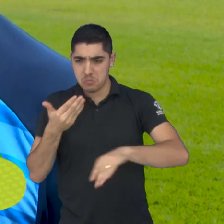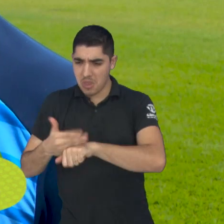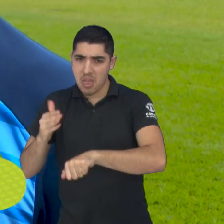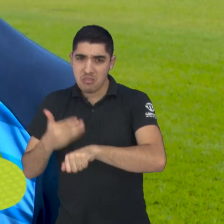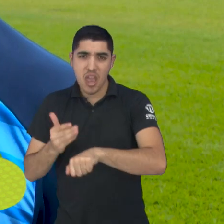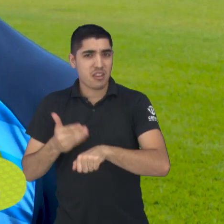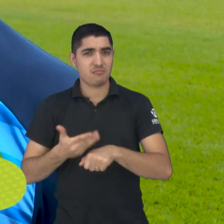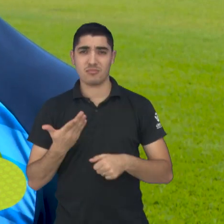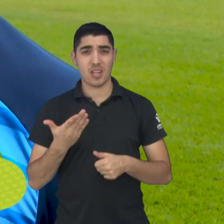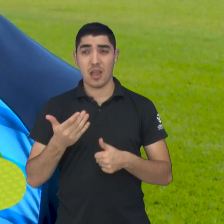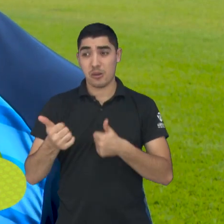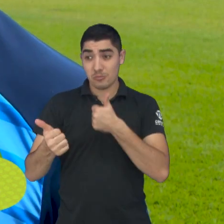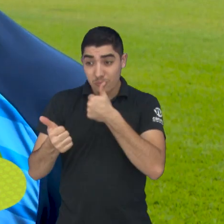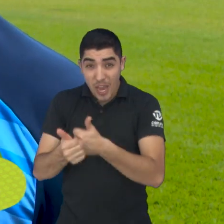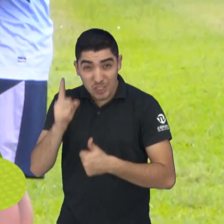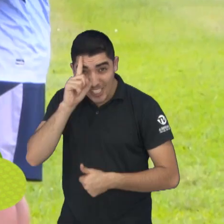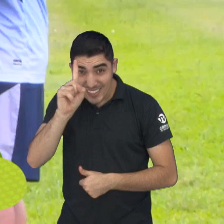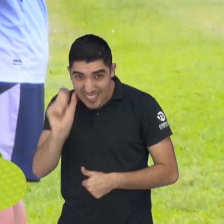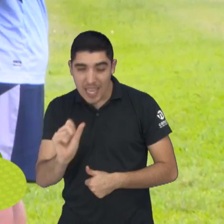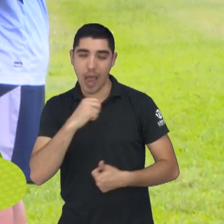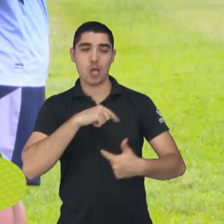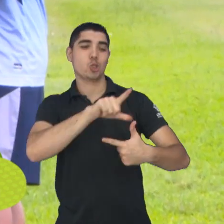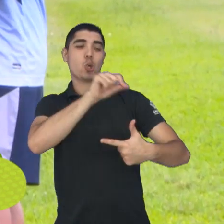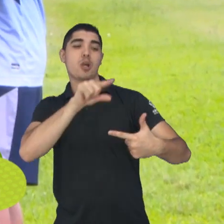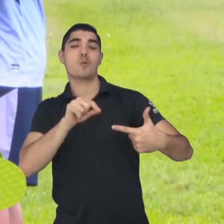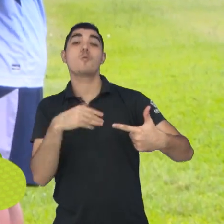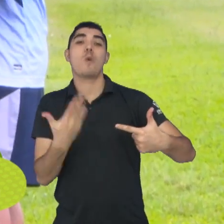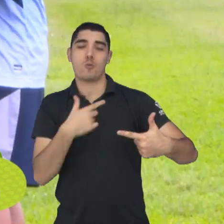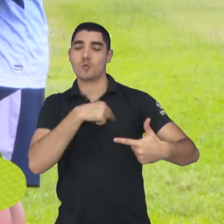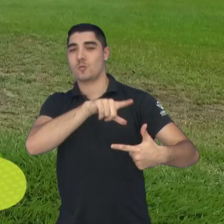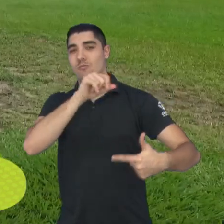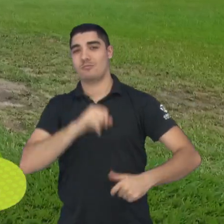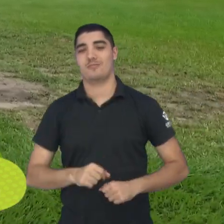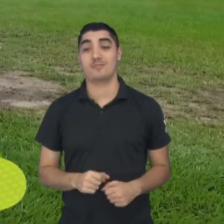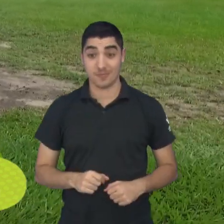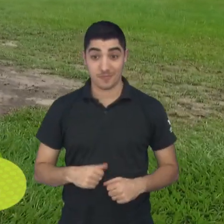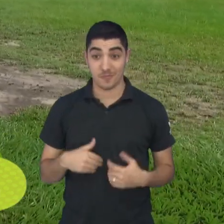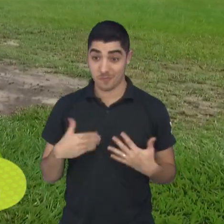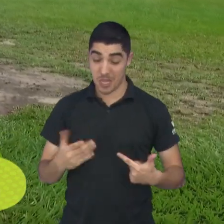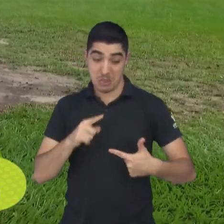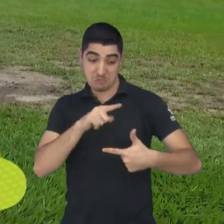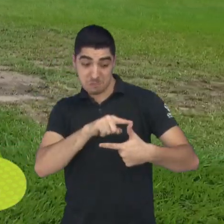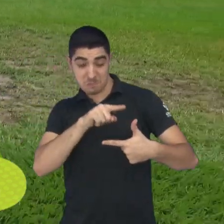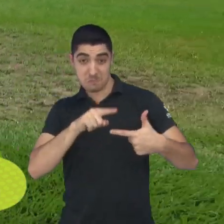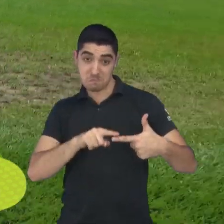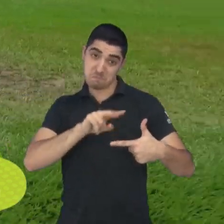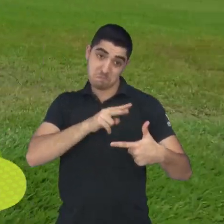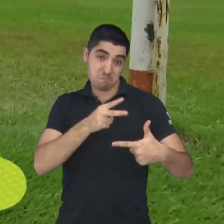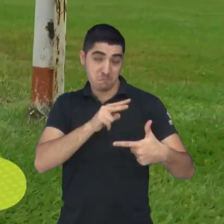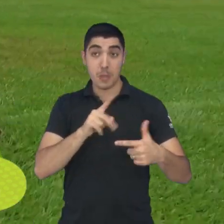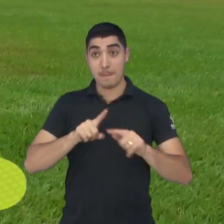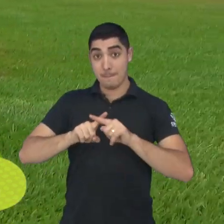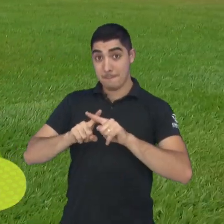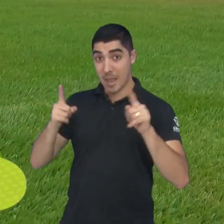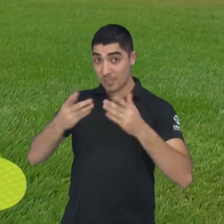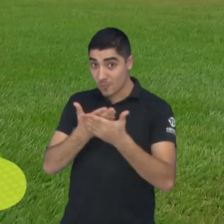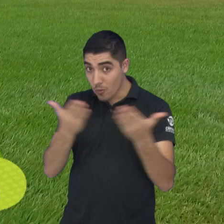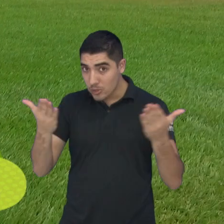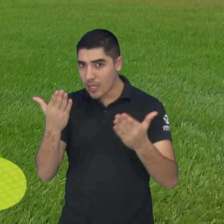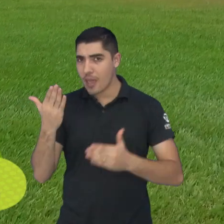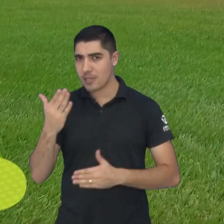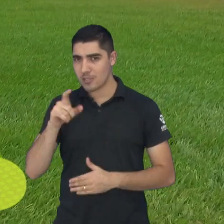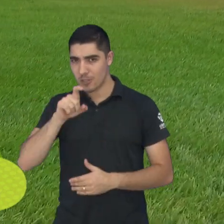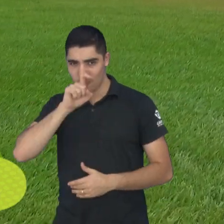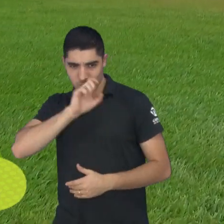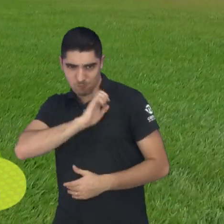vai ser no dia 16 mesmo. Com Pablo ou Ariel no gol, a certeza que o torcedor joseense pode ter é que o